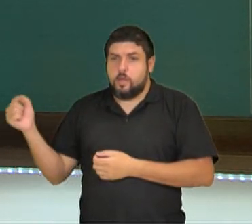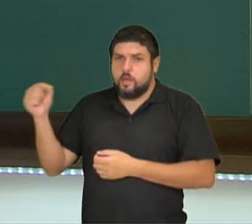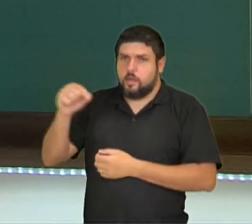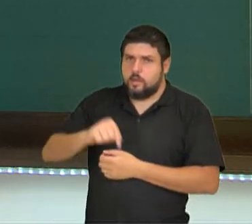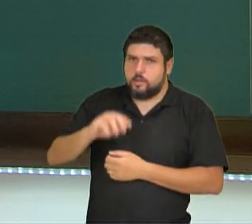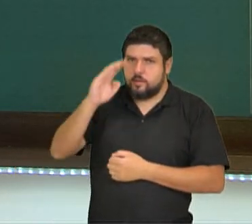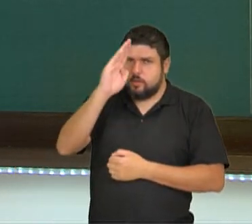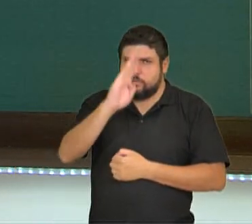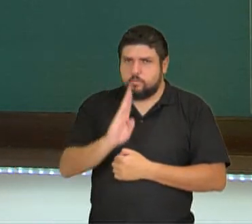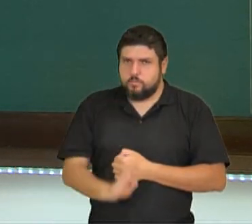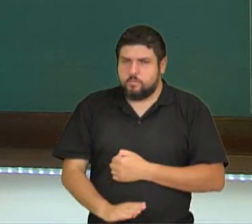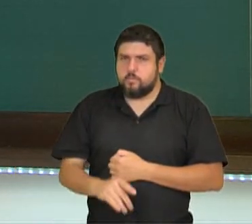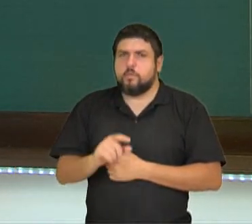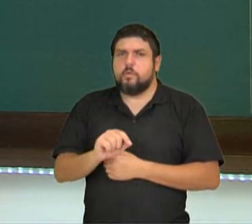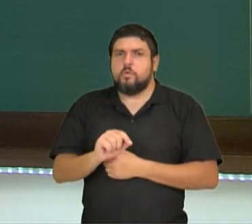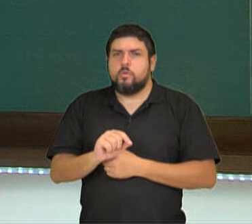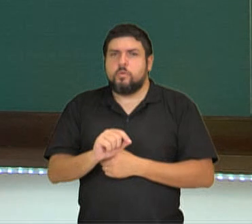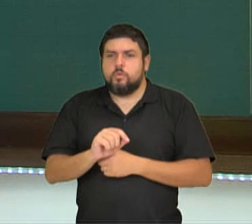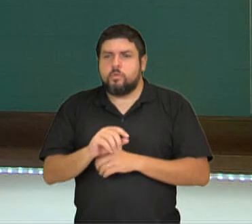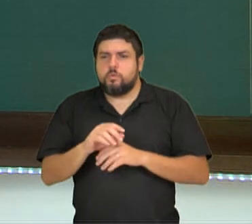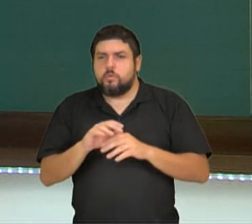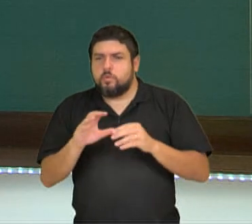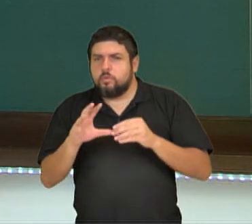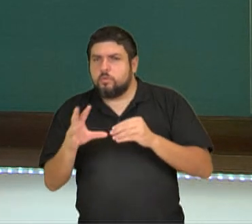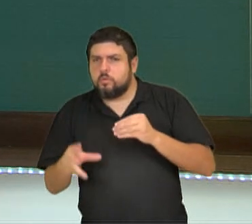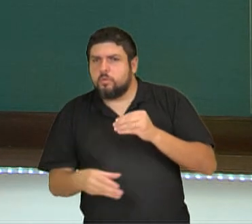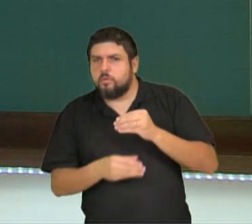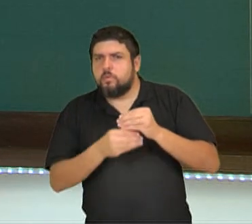Brasil, né, e ele era chamado lá na África de